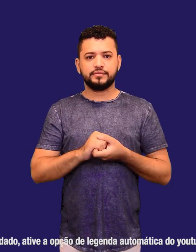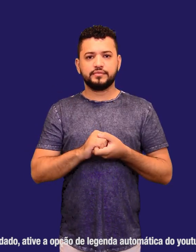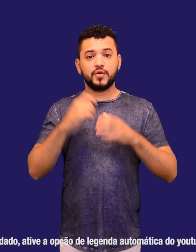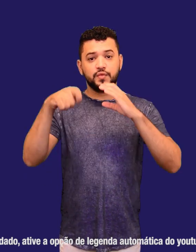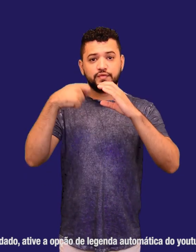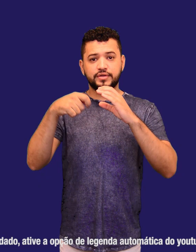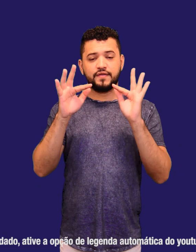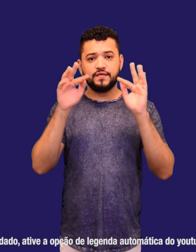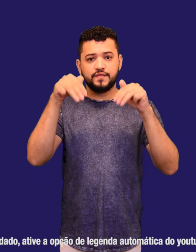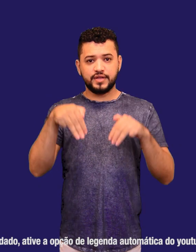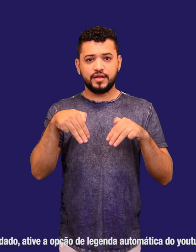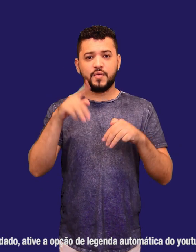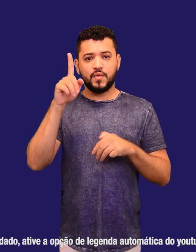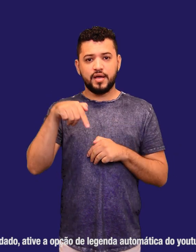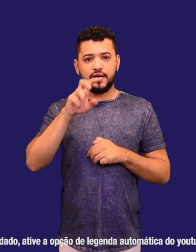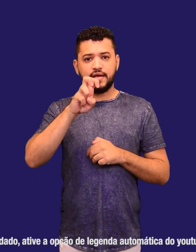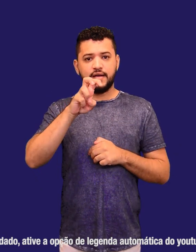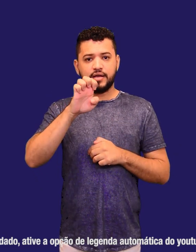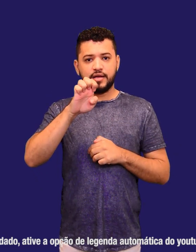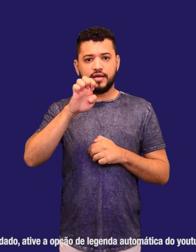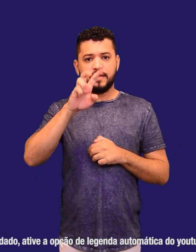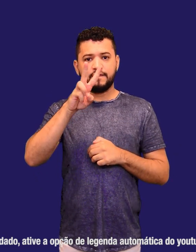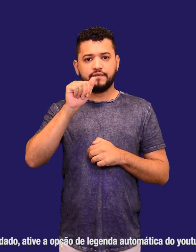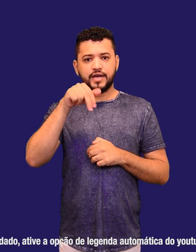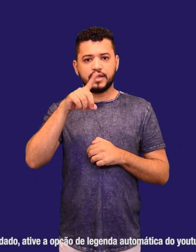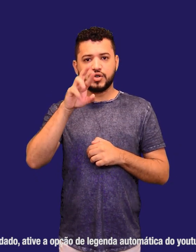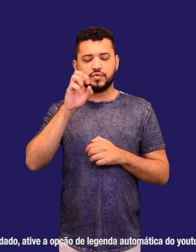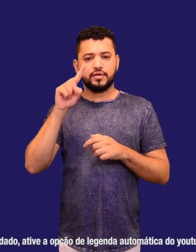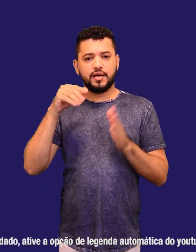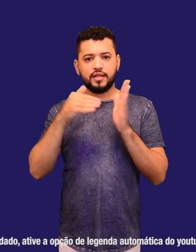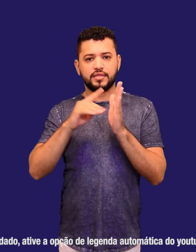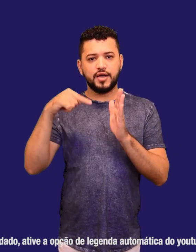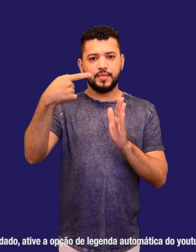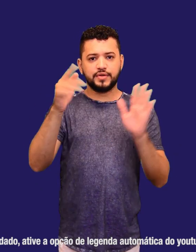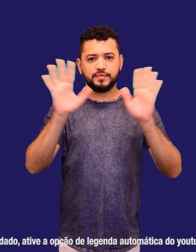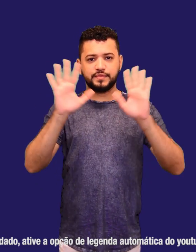gravação e a finalização são de Evandro Gangana. Até a próxima!